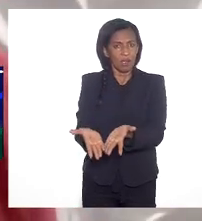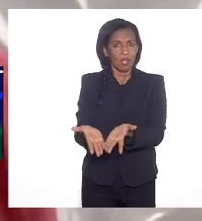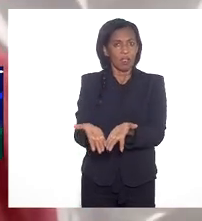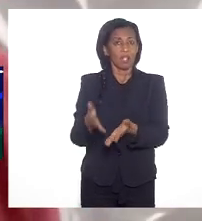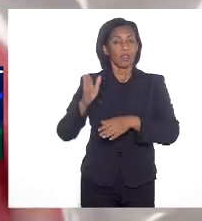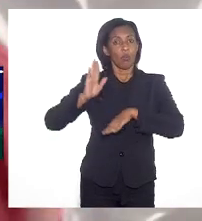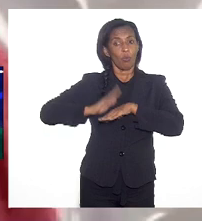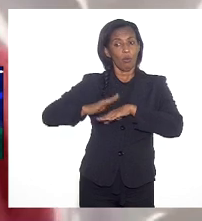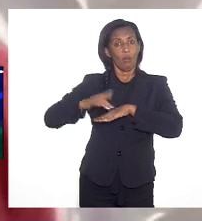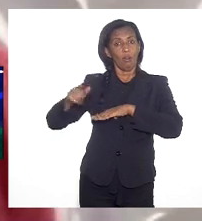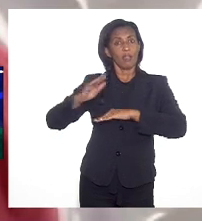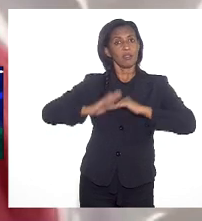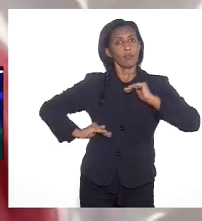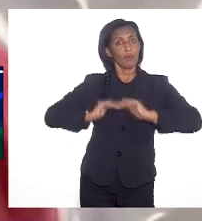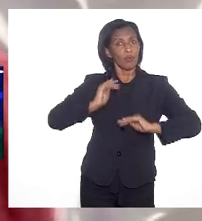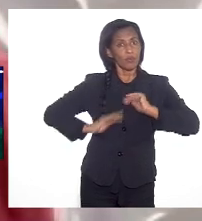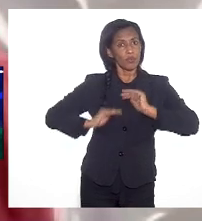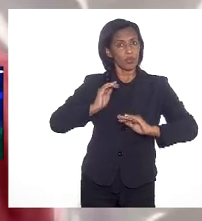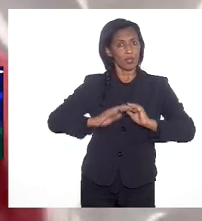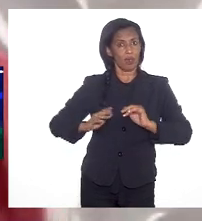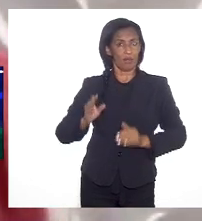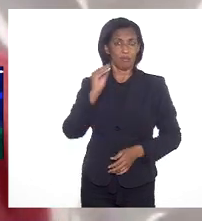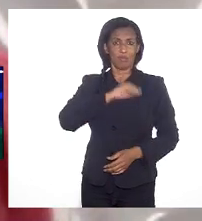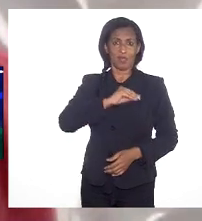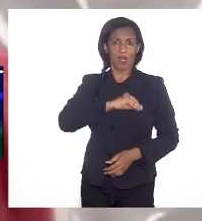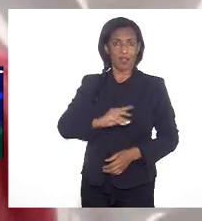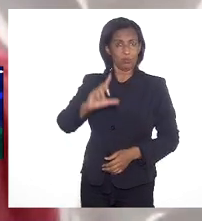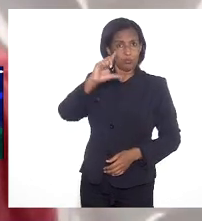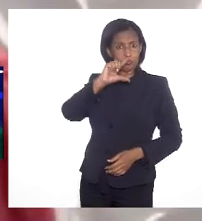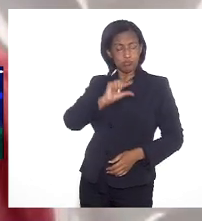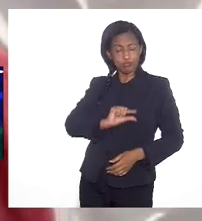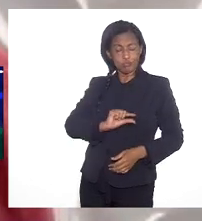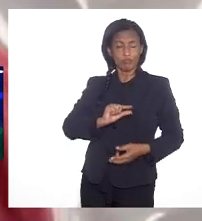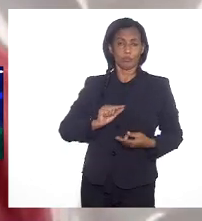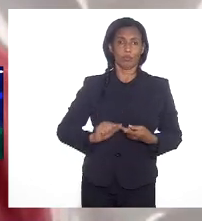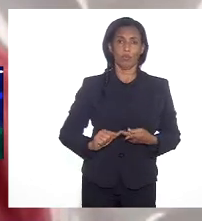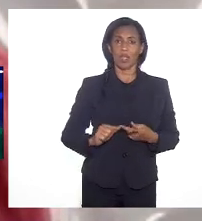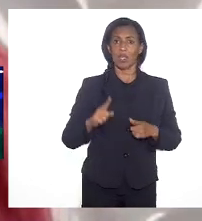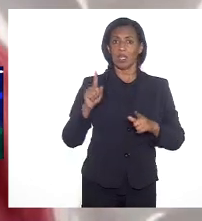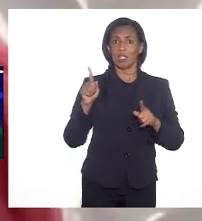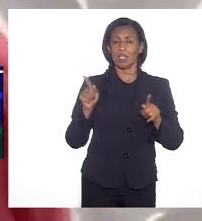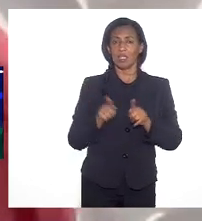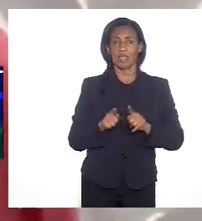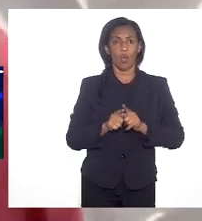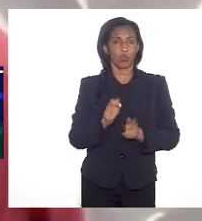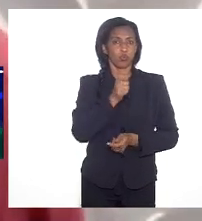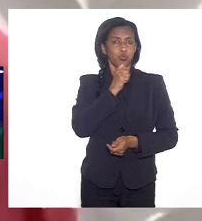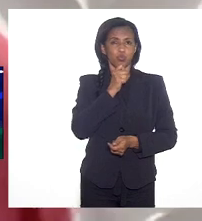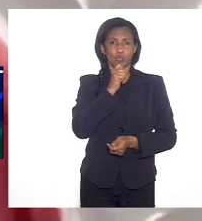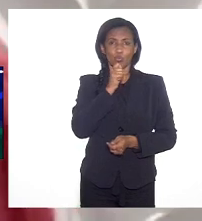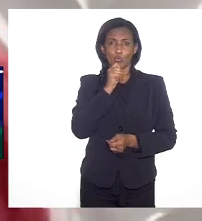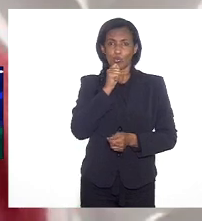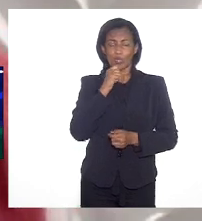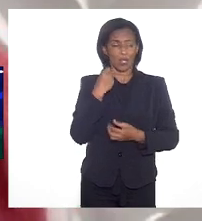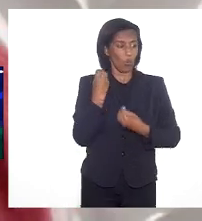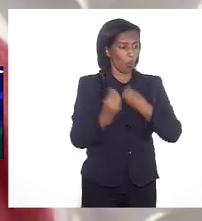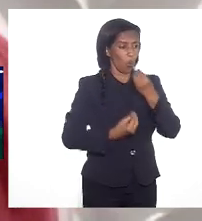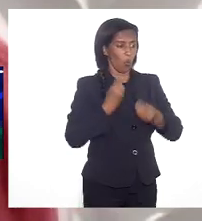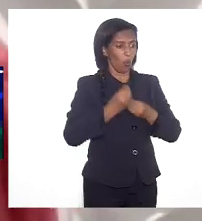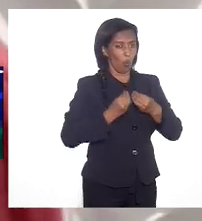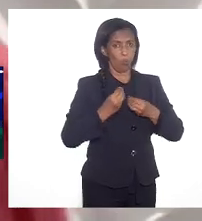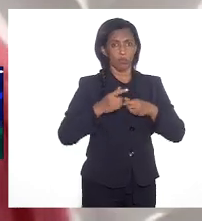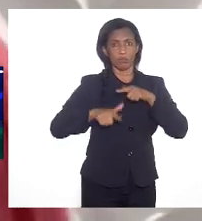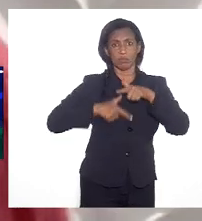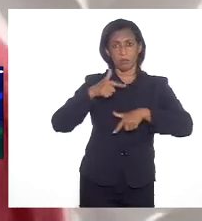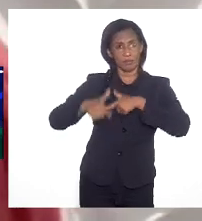servidor, que muitas das vezes é mal remunerado, esse servidor que muitas das vezes não tem nenhuma estrutura de trabalho e